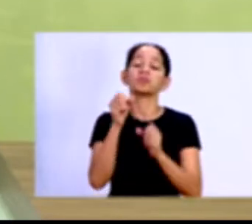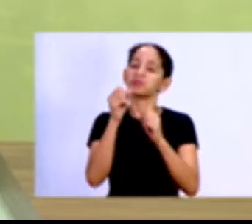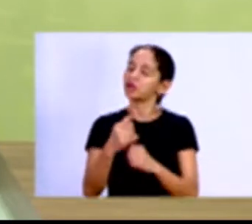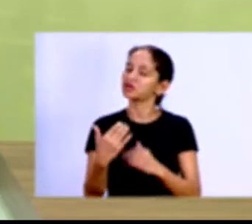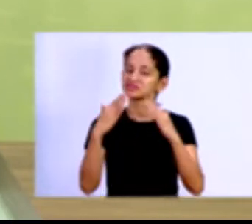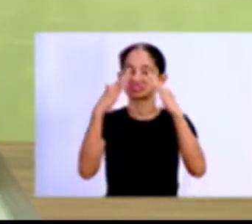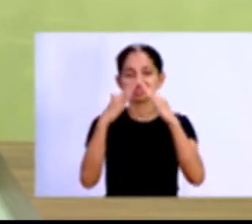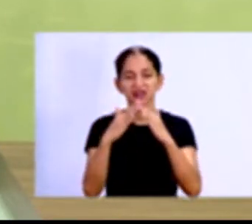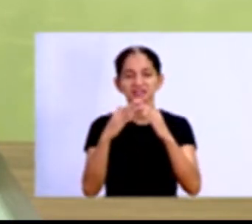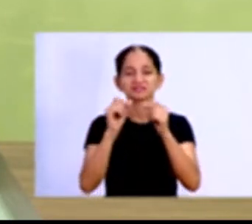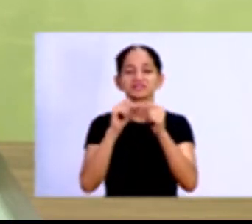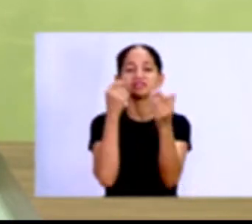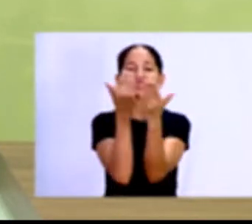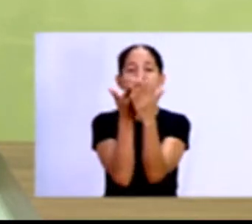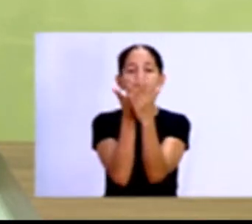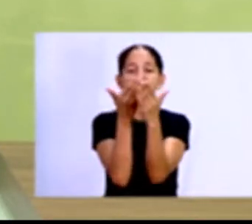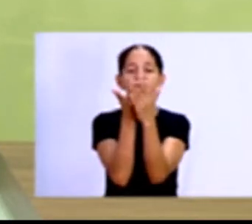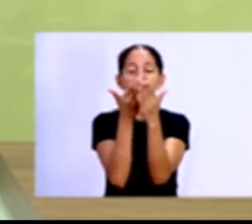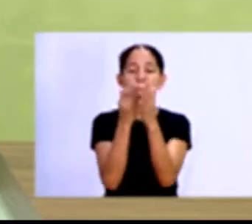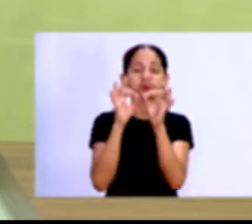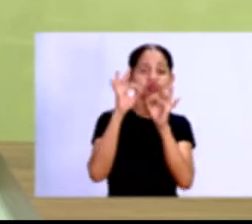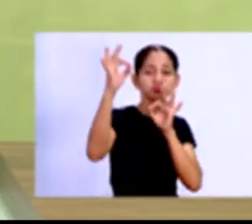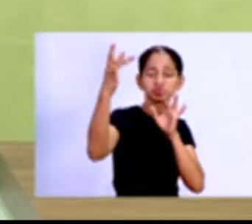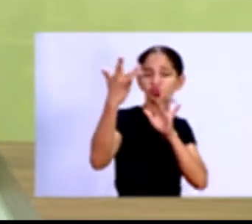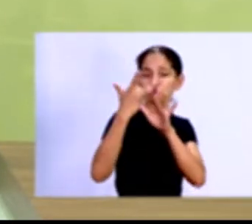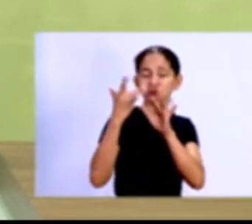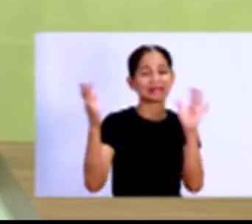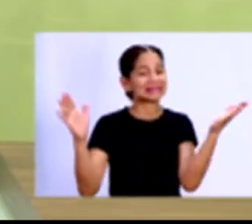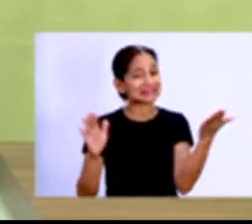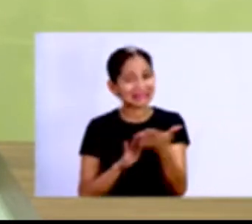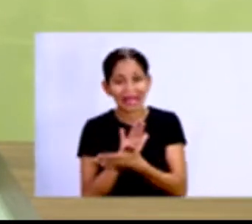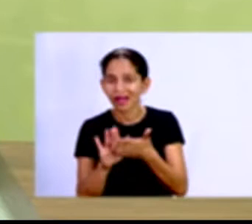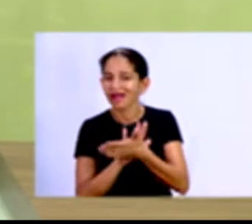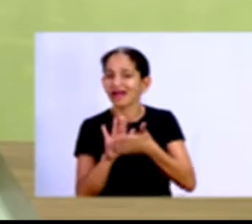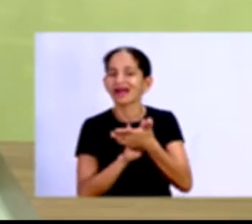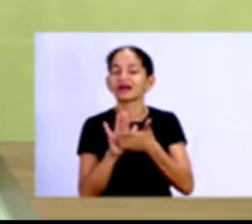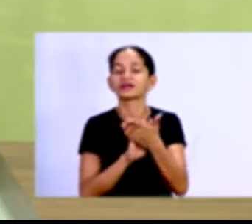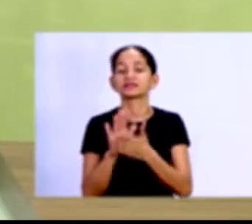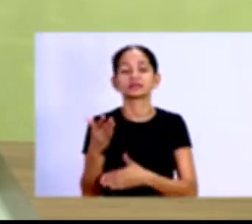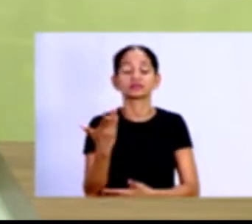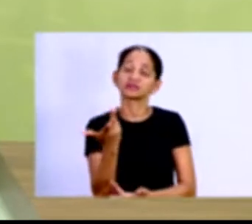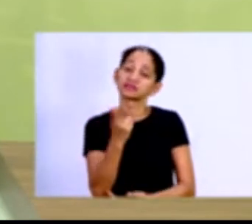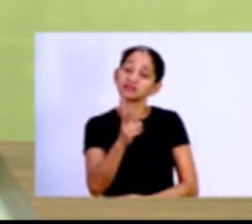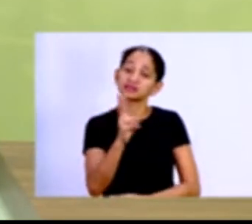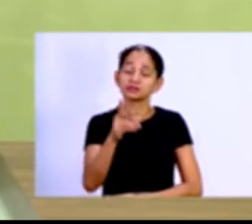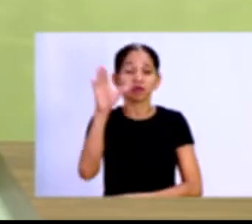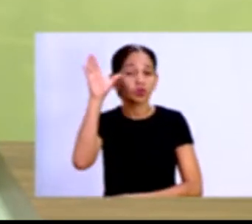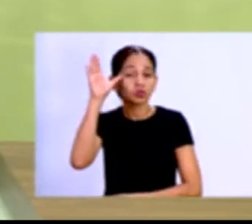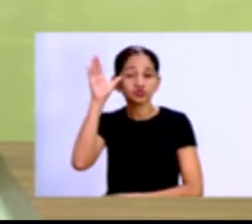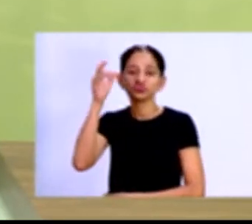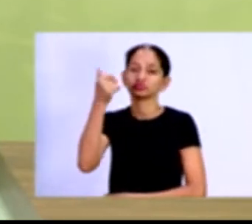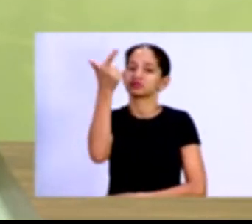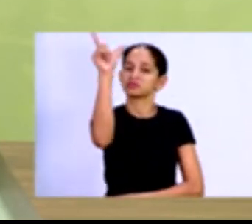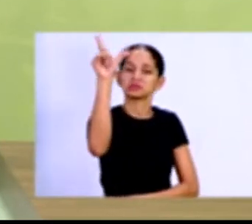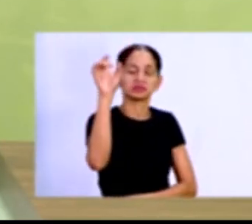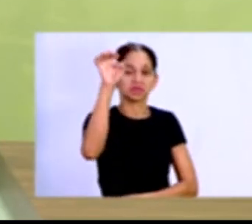tranquilamente, e é dessa forma. Você não vai ter contato com seus colegas, porque vai ter um colega seu que vai estar na China, o outro vai estar lá na Europa, o outro está lá nos Estados